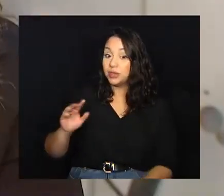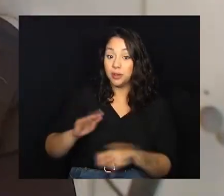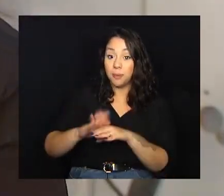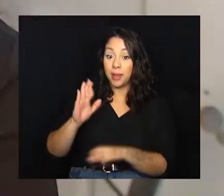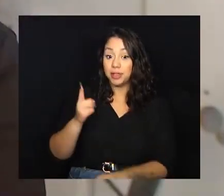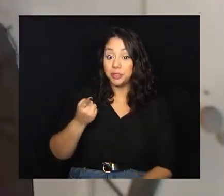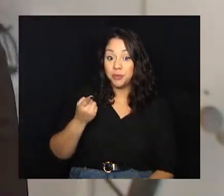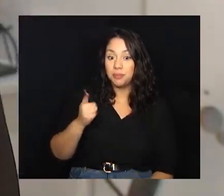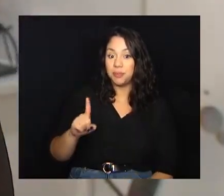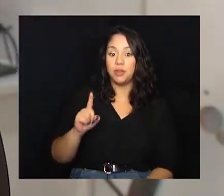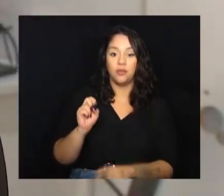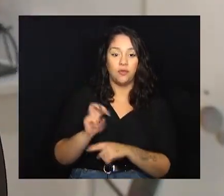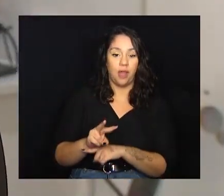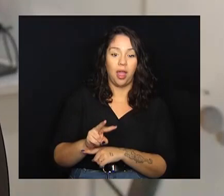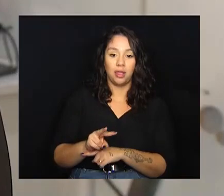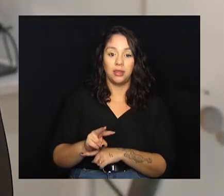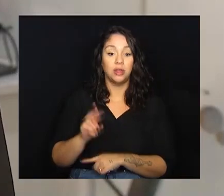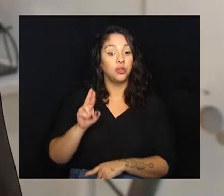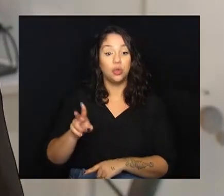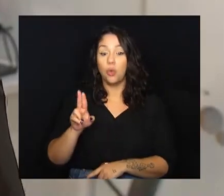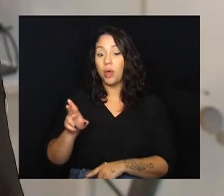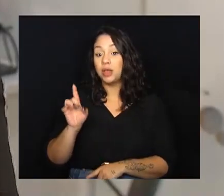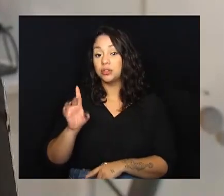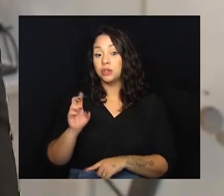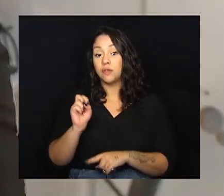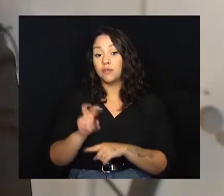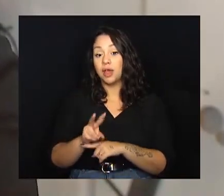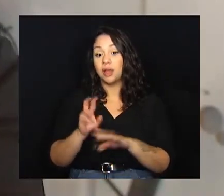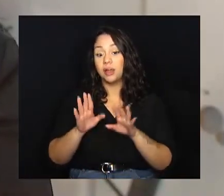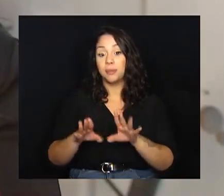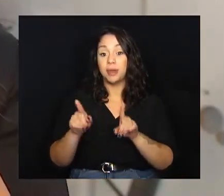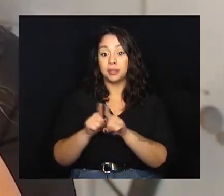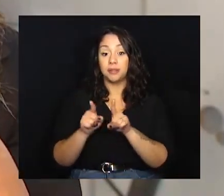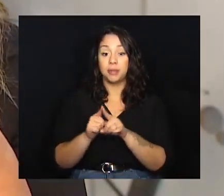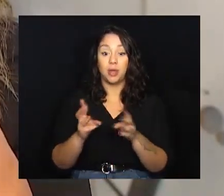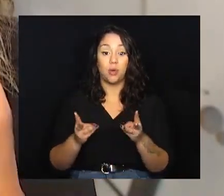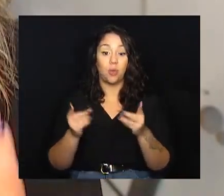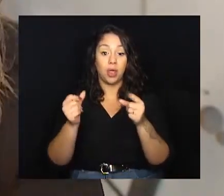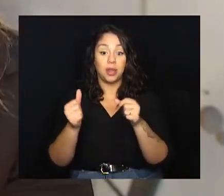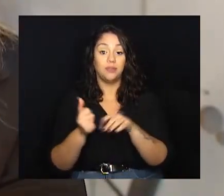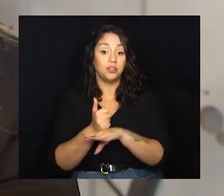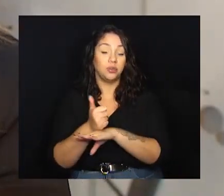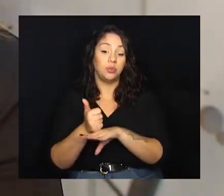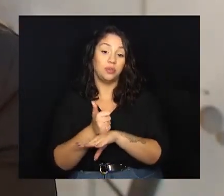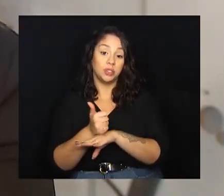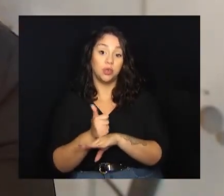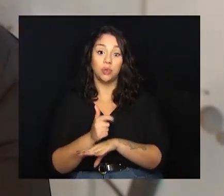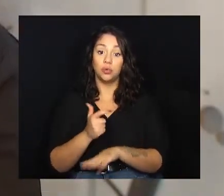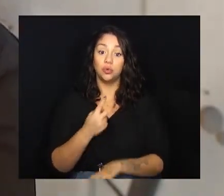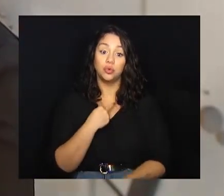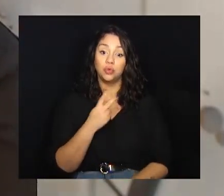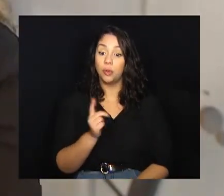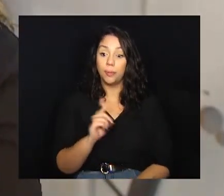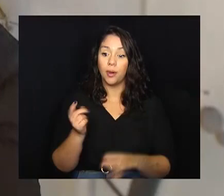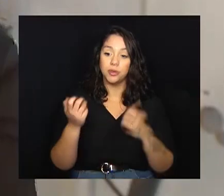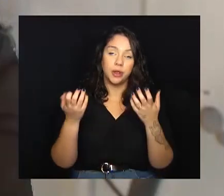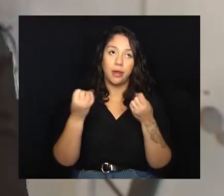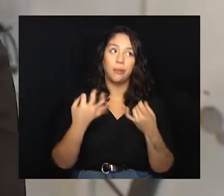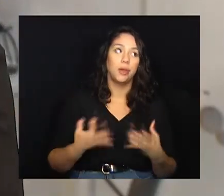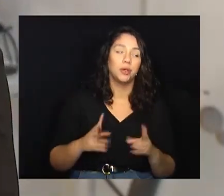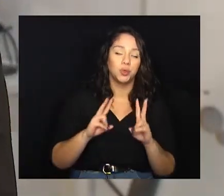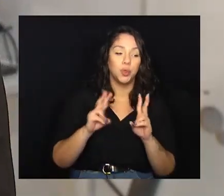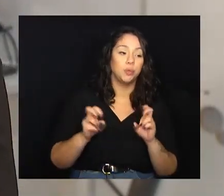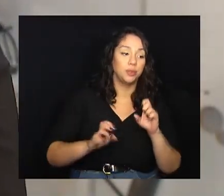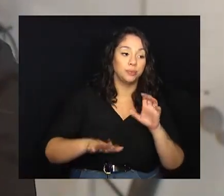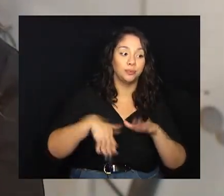E aí não só as vagas como eu falei mas também a qualificação profissional a gente não pode falar de crescimento e desenvolvimento